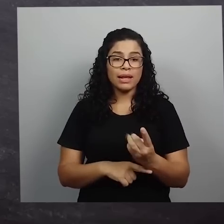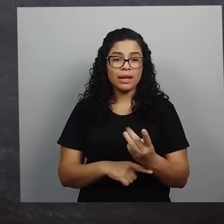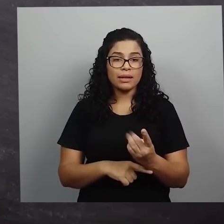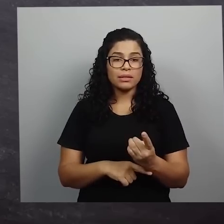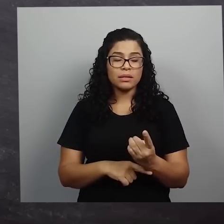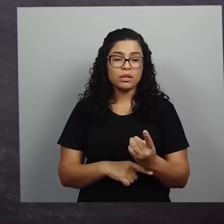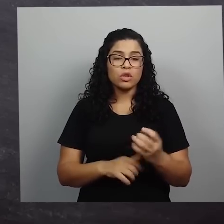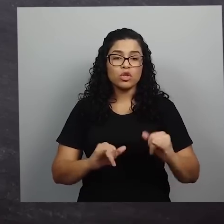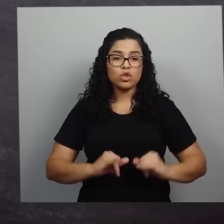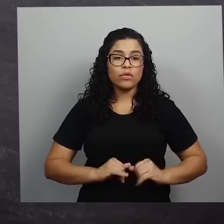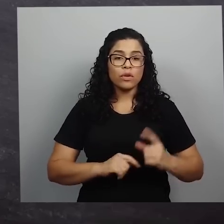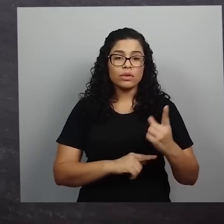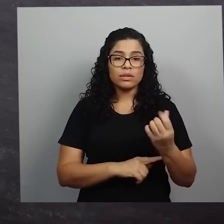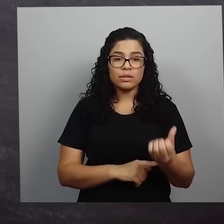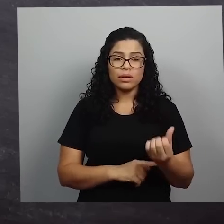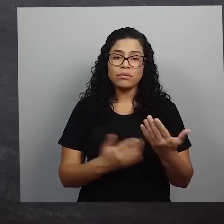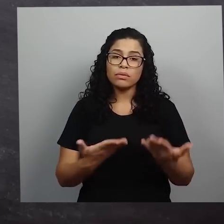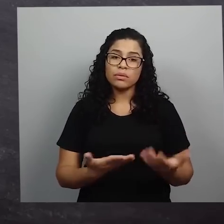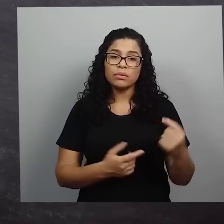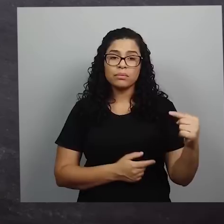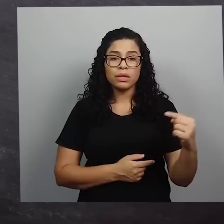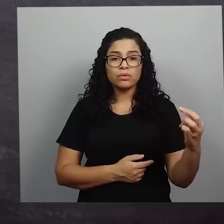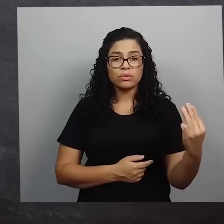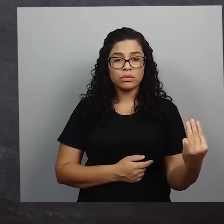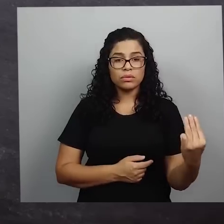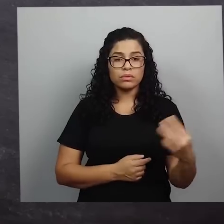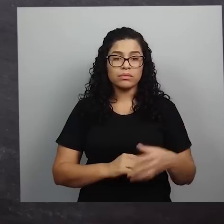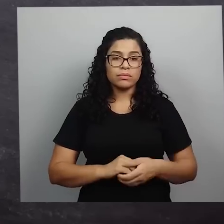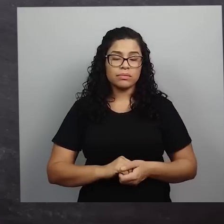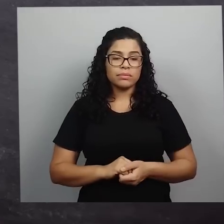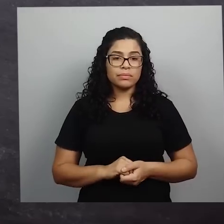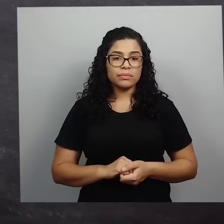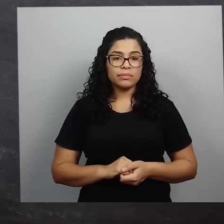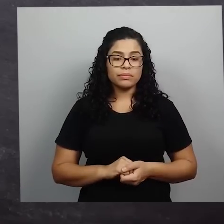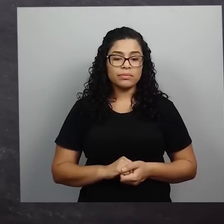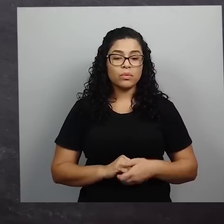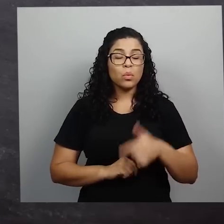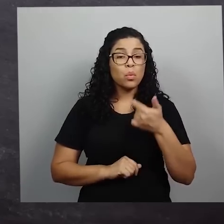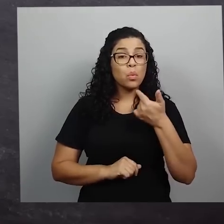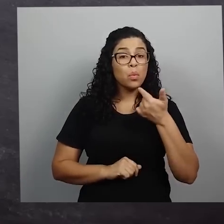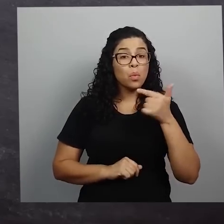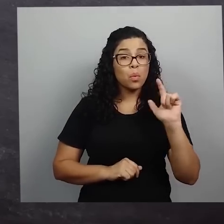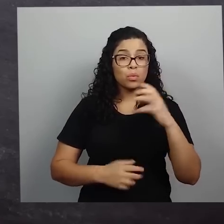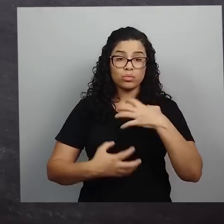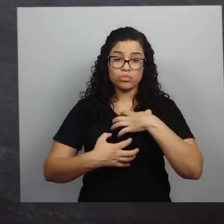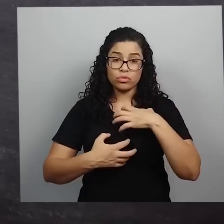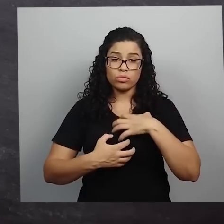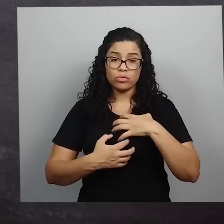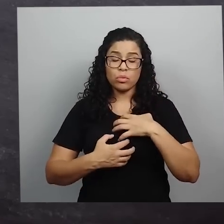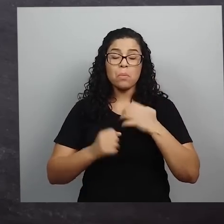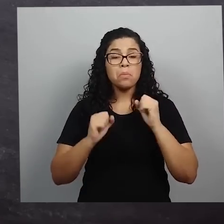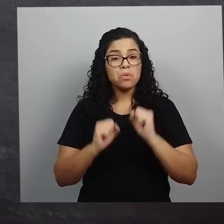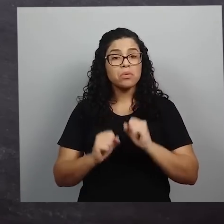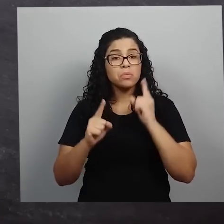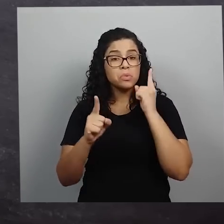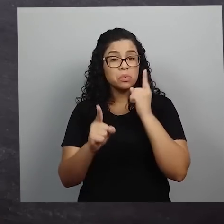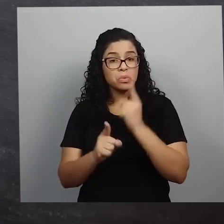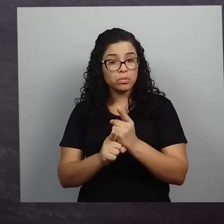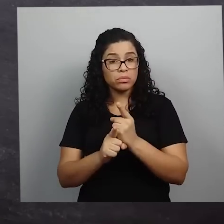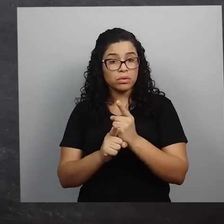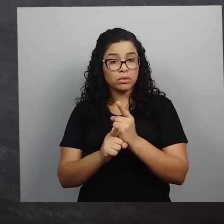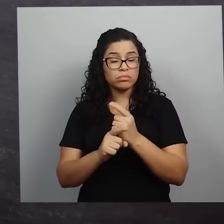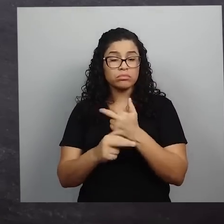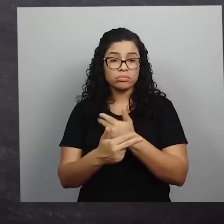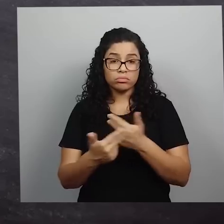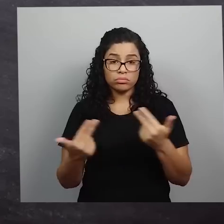3 gols negativos. Uma outra situação, onde nós vemos também a